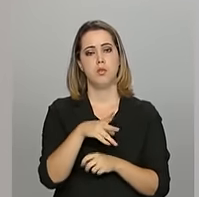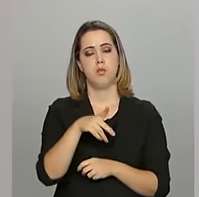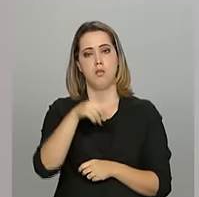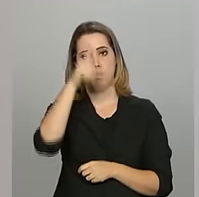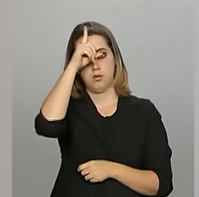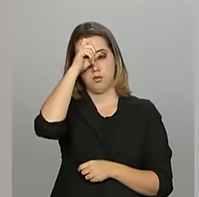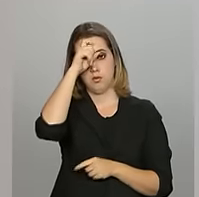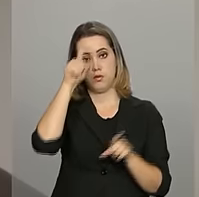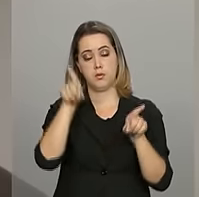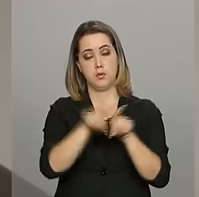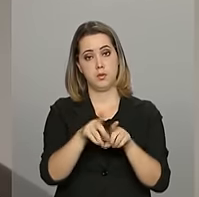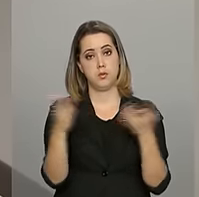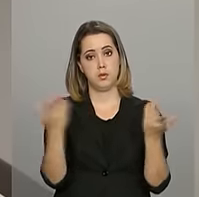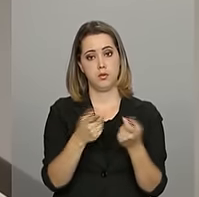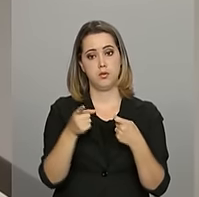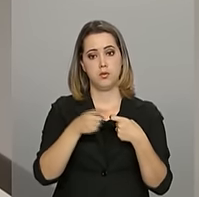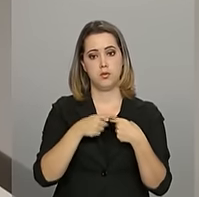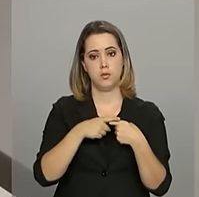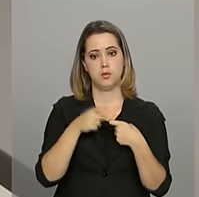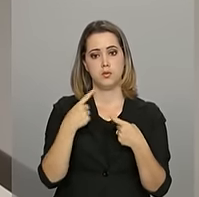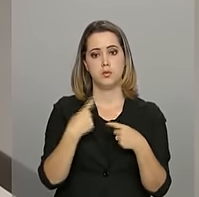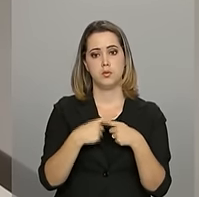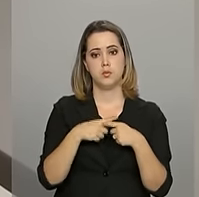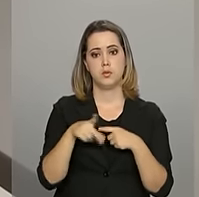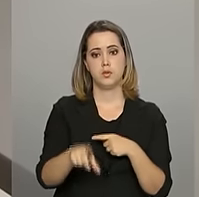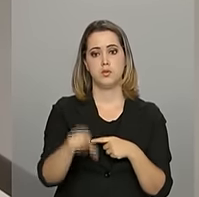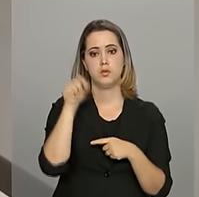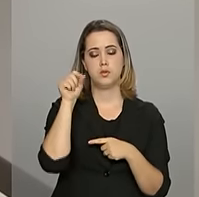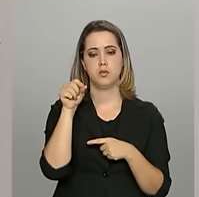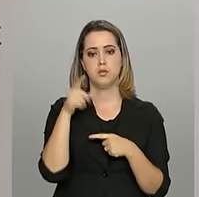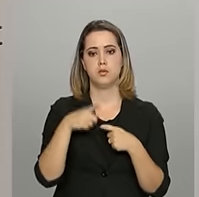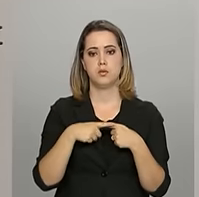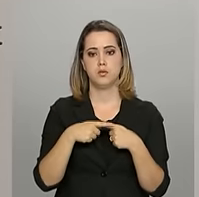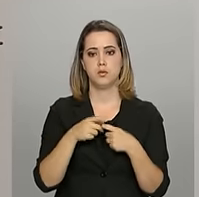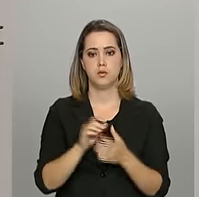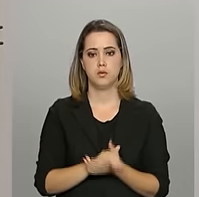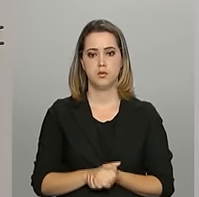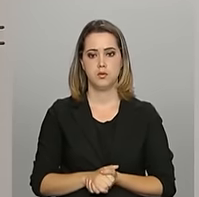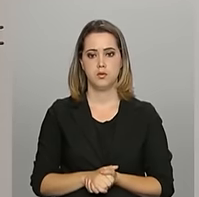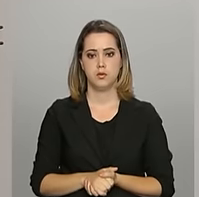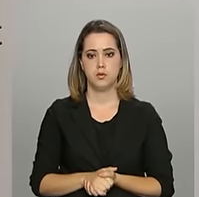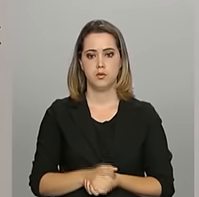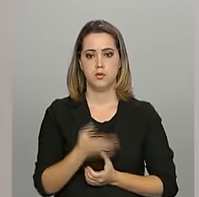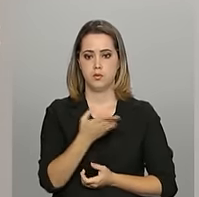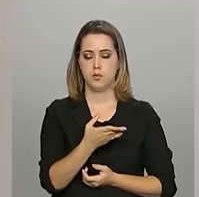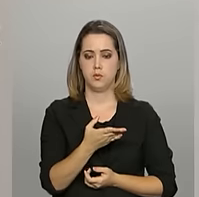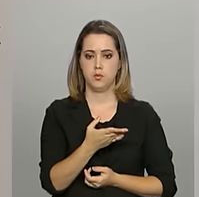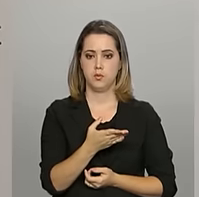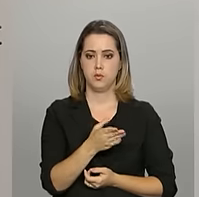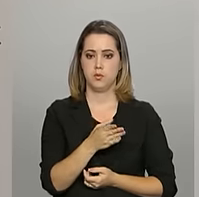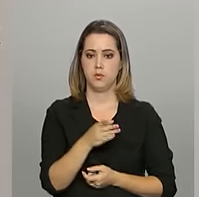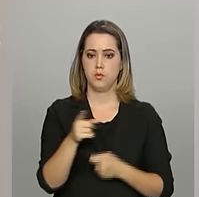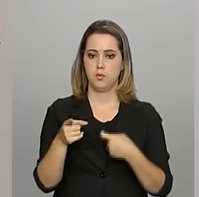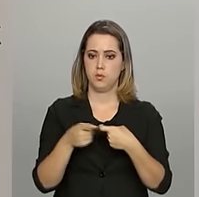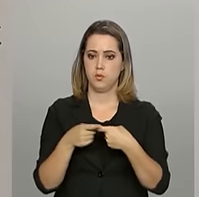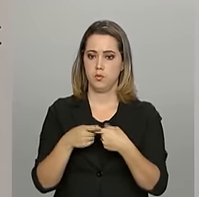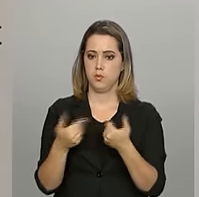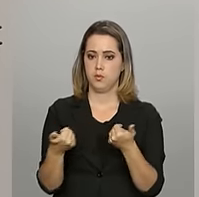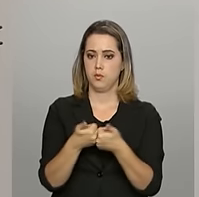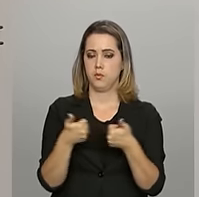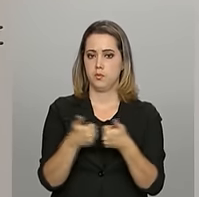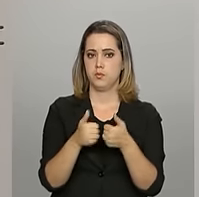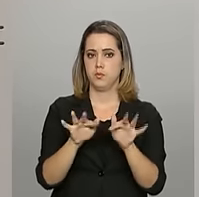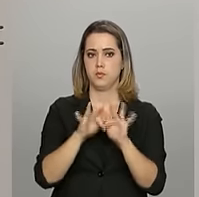formou em medicina, ela conta por que escolheu ser médica do programa. O médico da família, ele é o médico onde está mais próximo